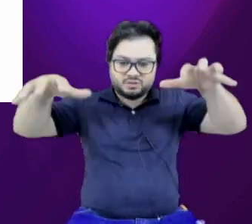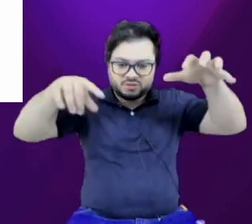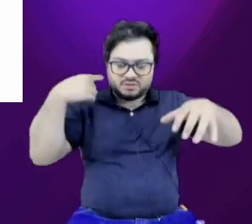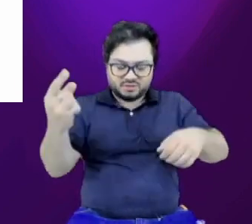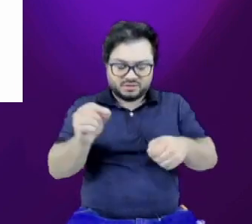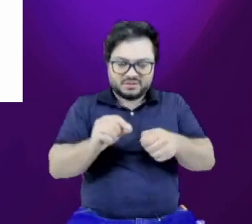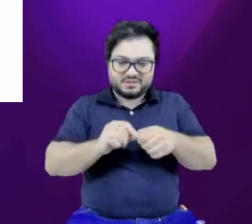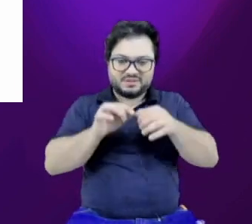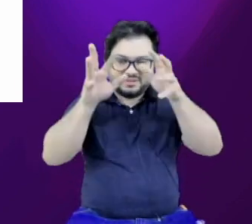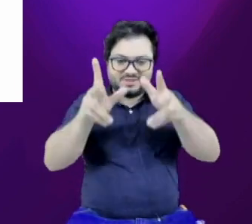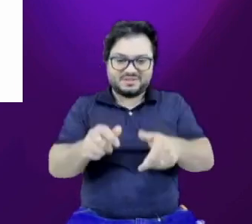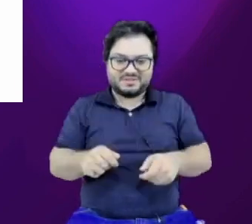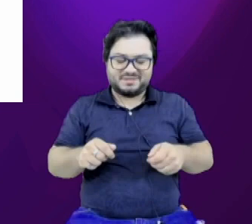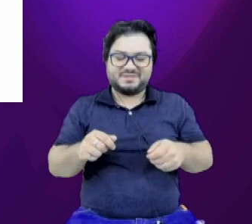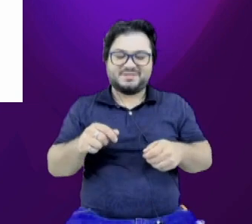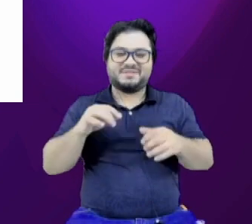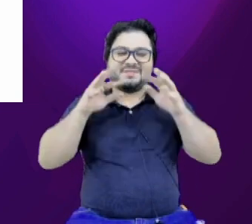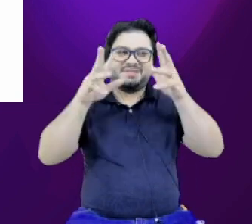tudo isso, toda